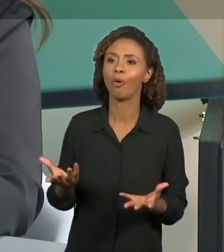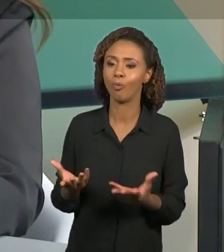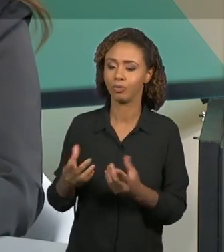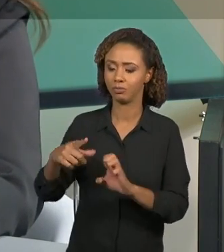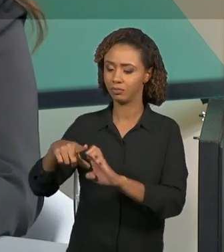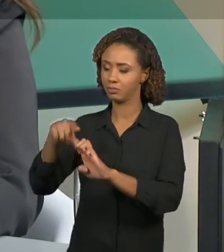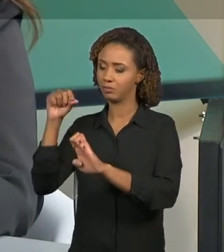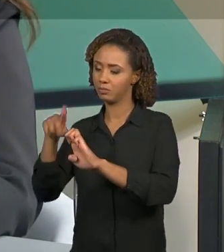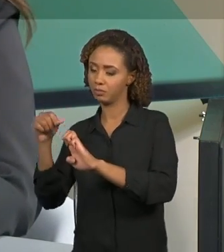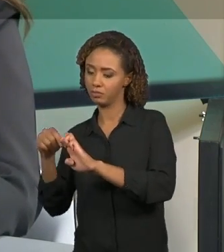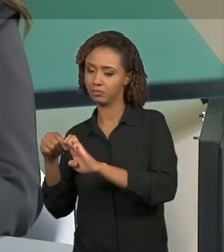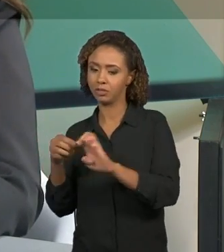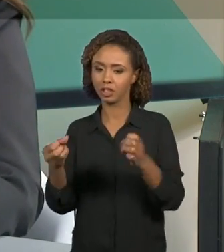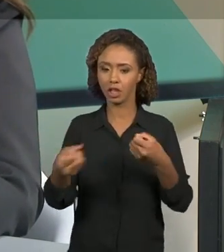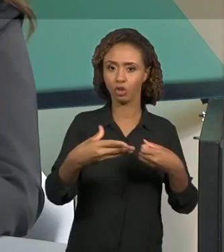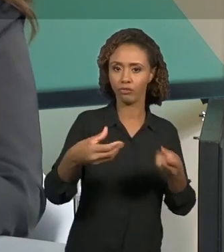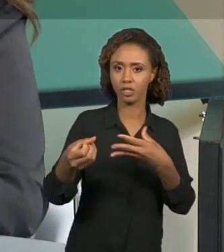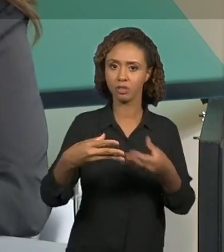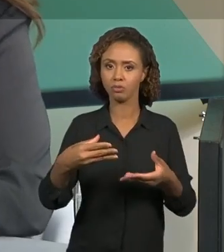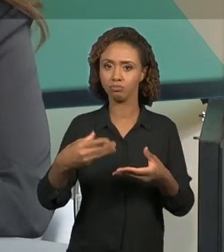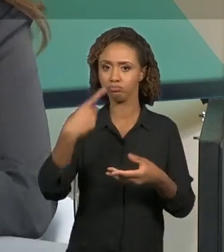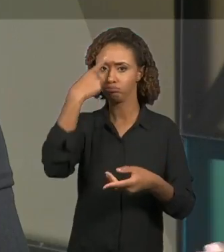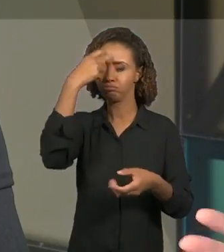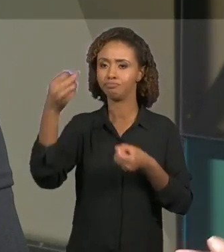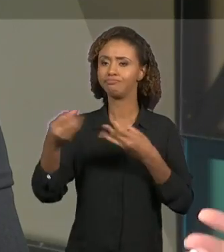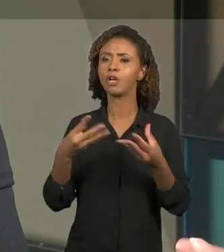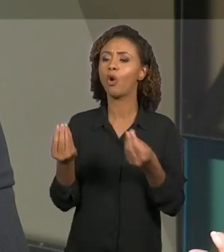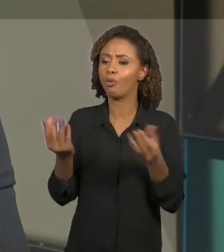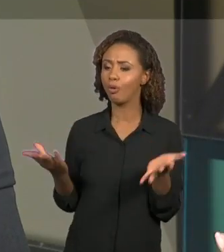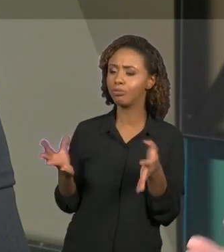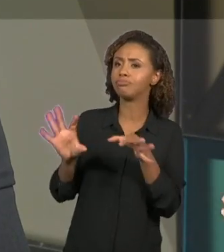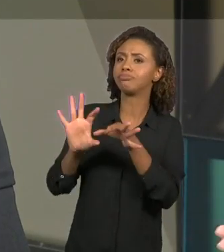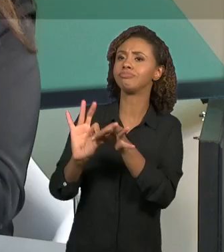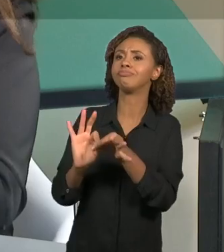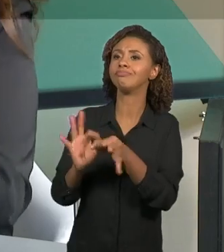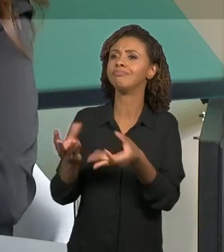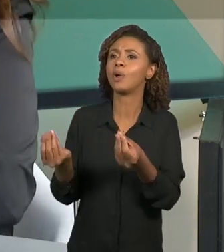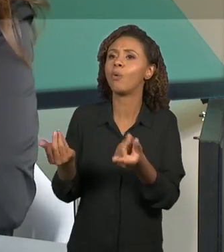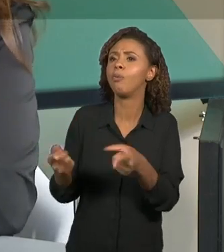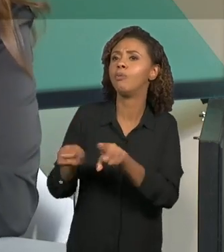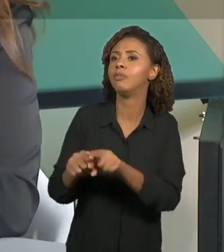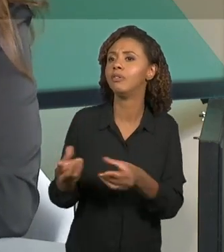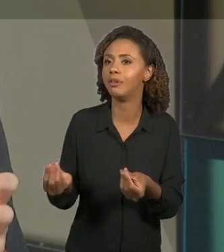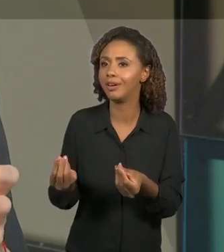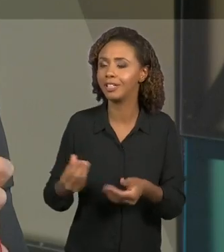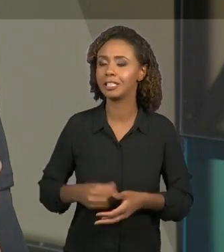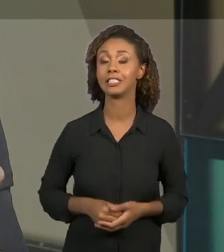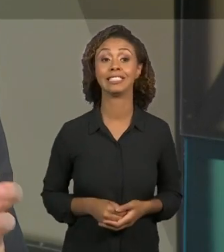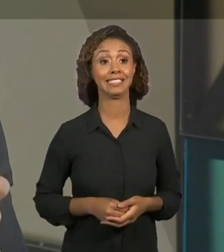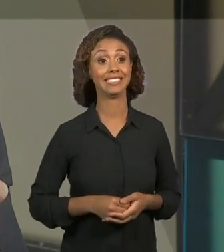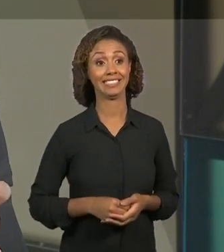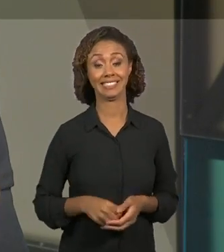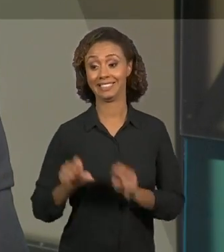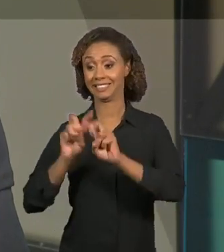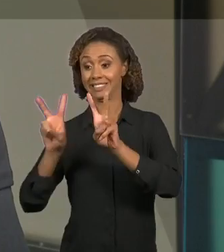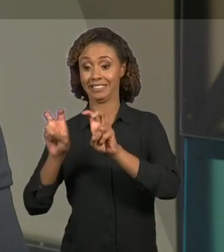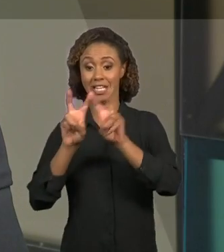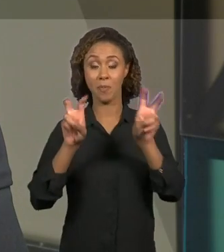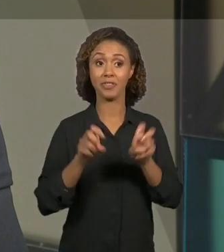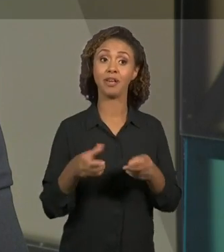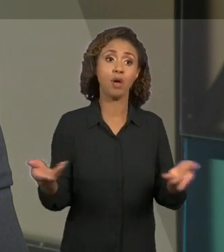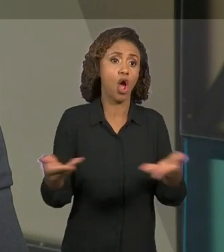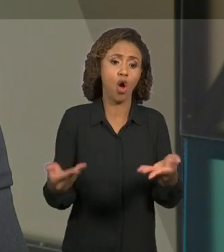eu tenho empreendedorismo ea inovação né como você vê essa ideia essa junção são dois temas que são bem atuais